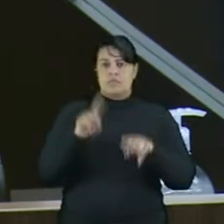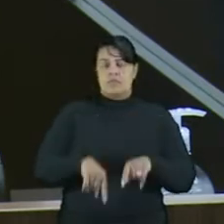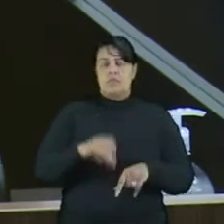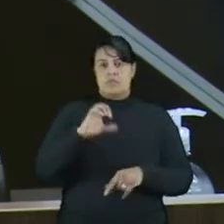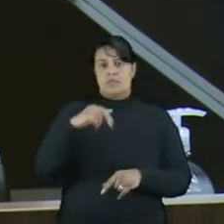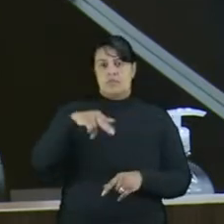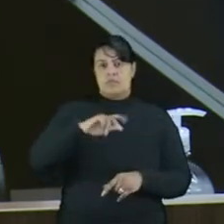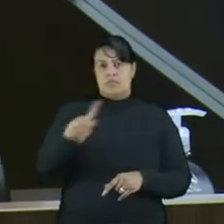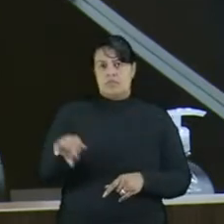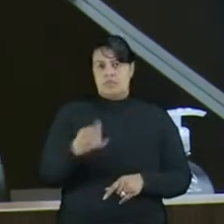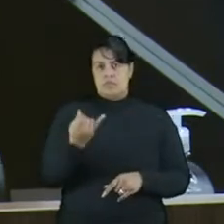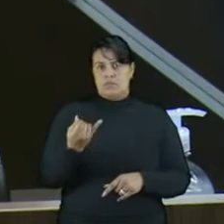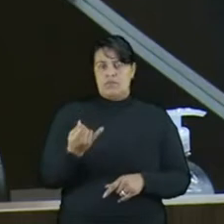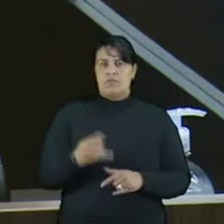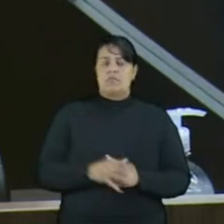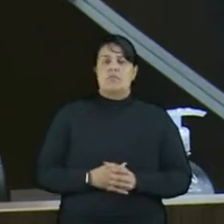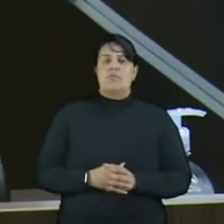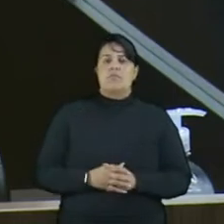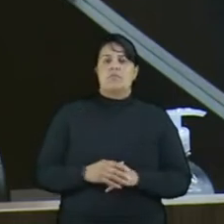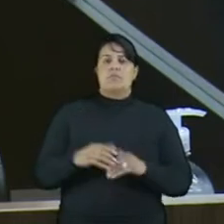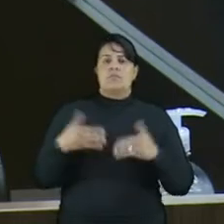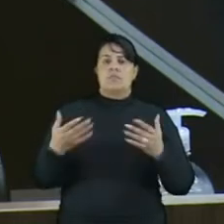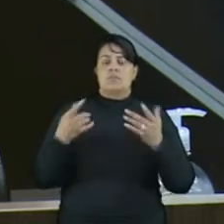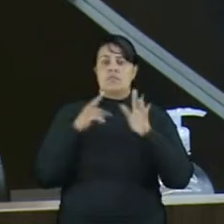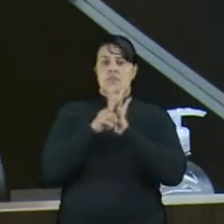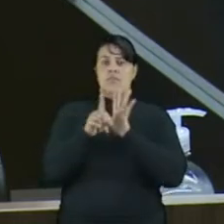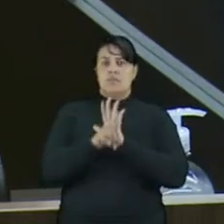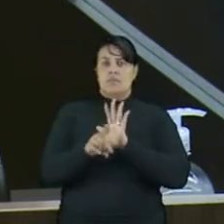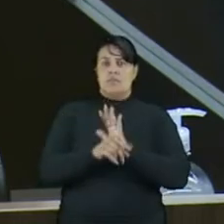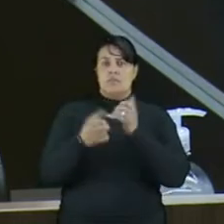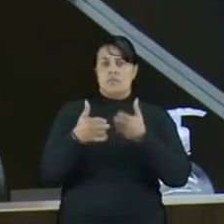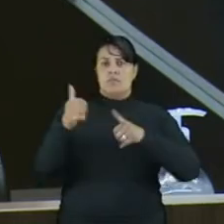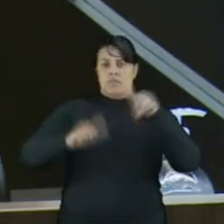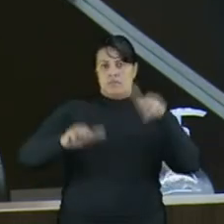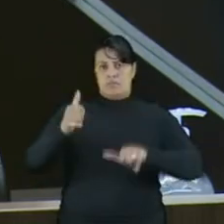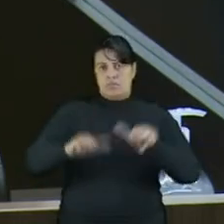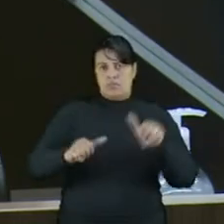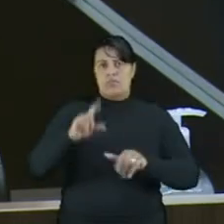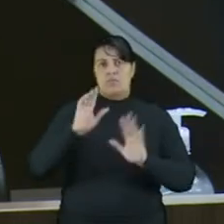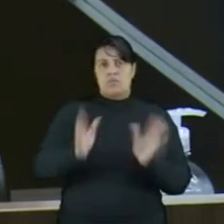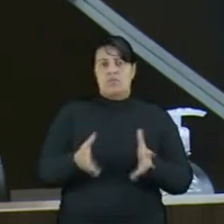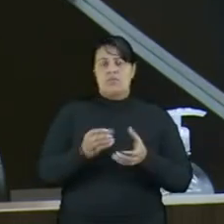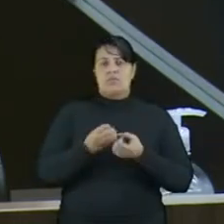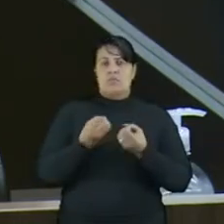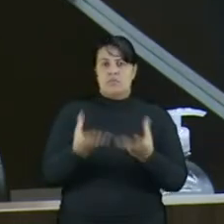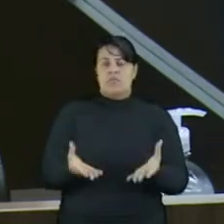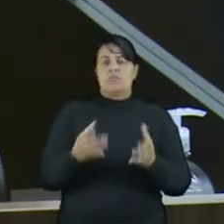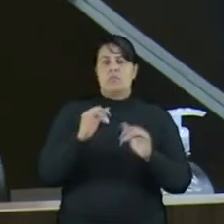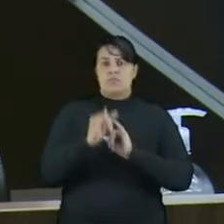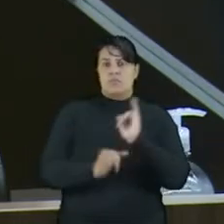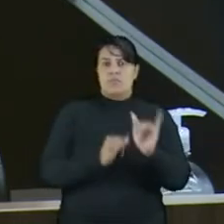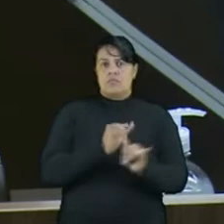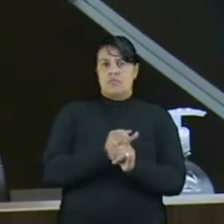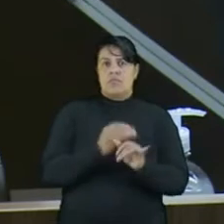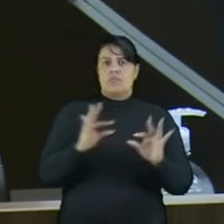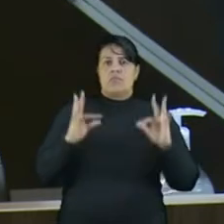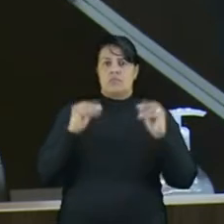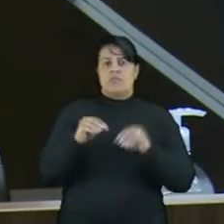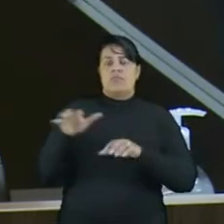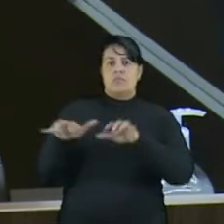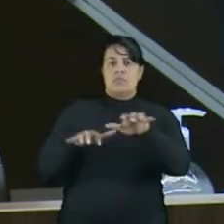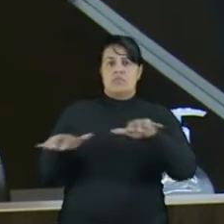CNPJs. O questionário de autoavaliação de controle foi disponibilizado em formato eletrônico para que as